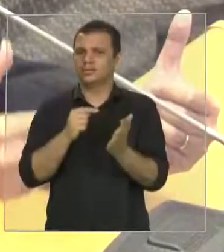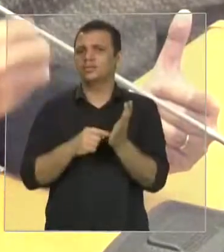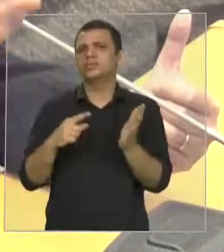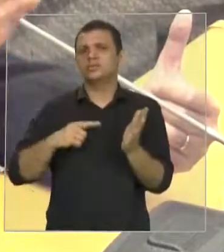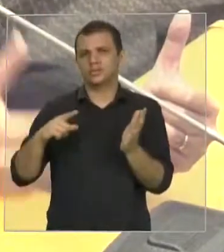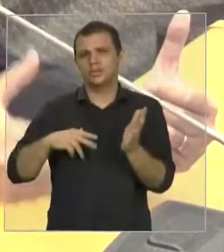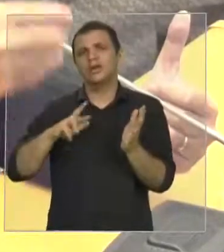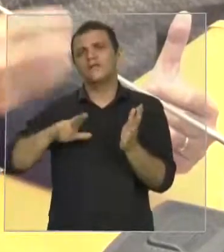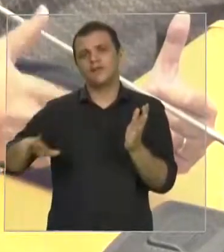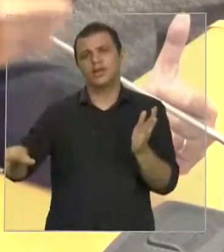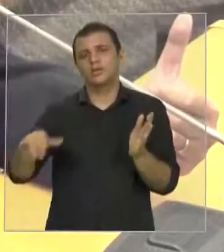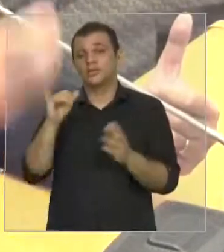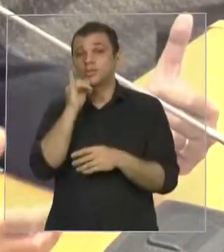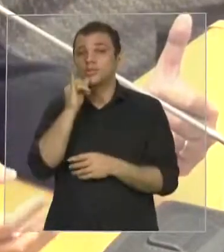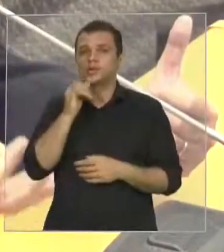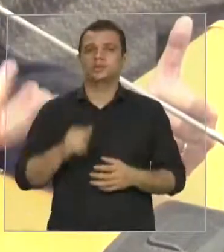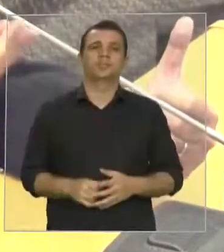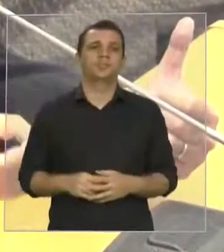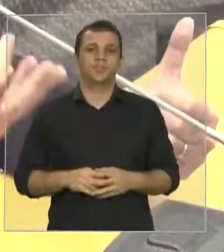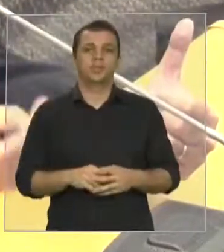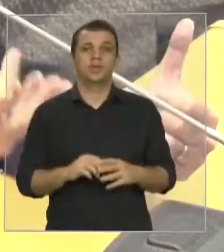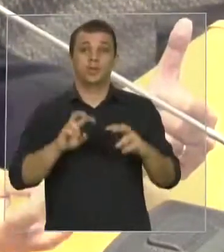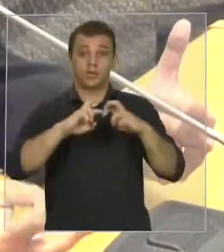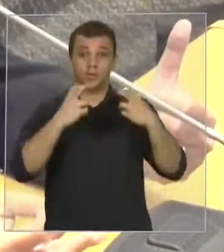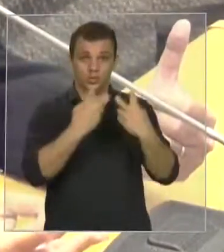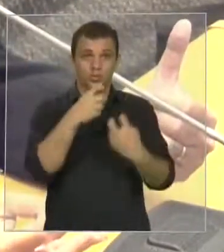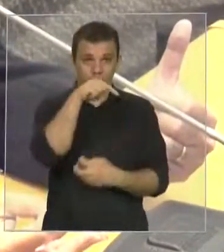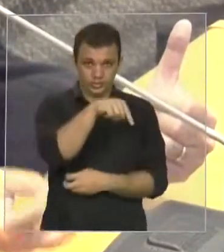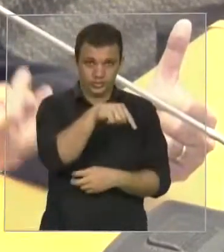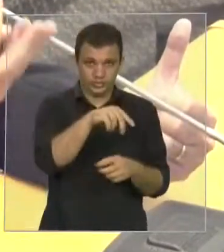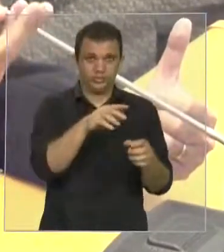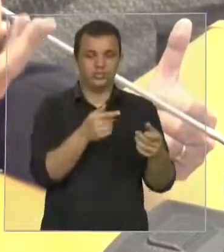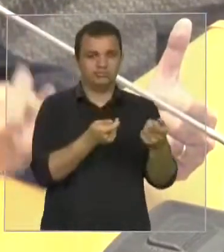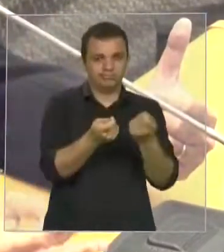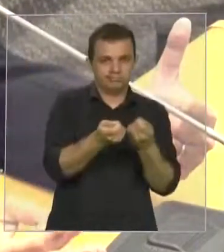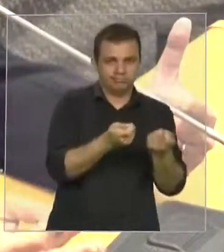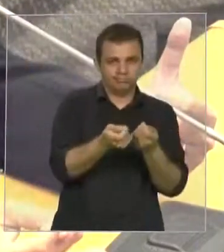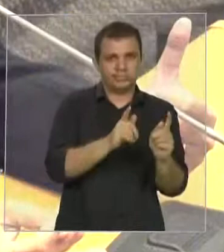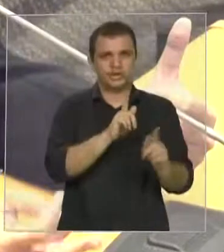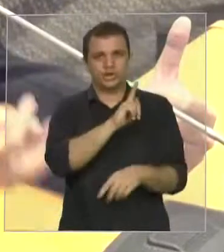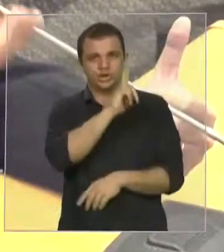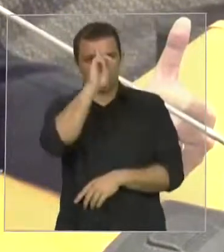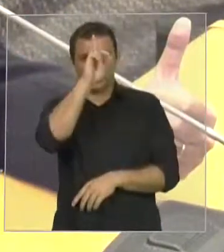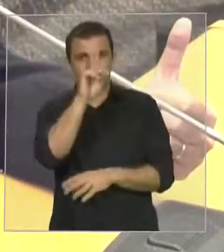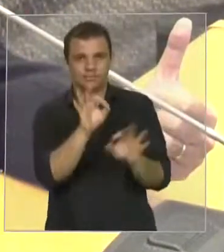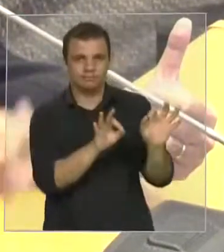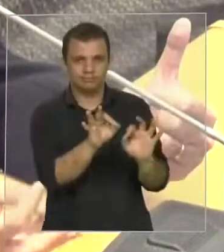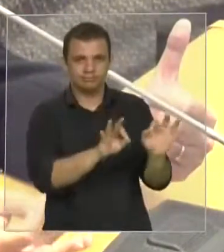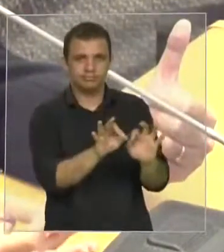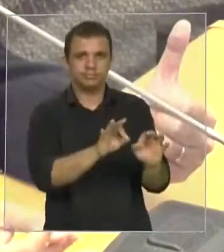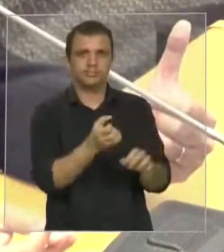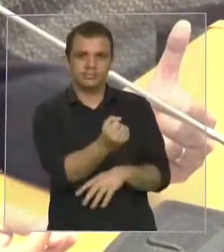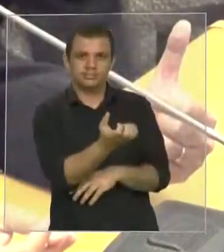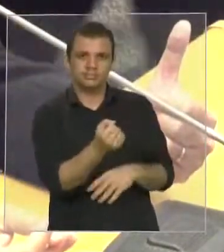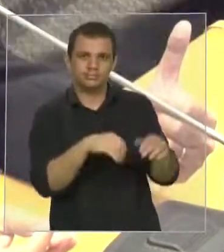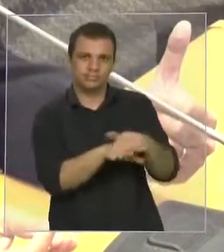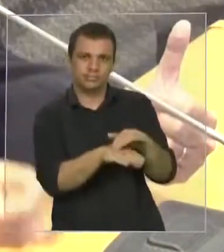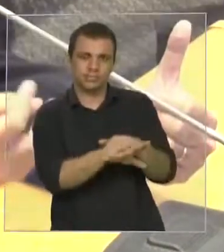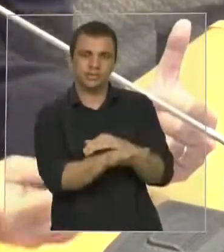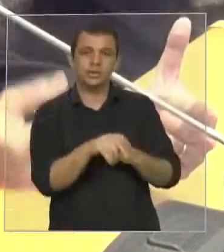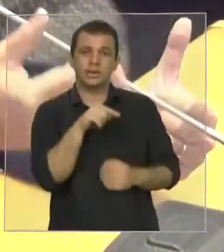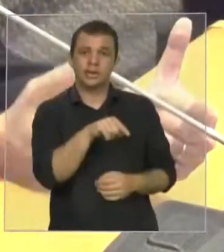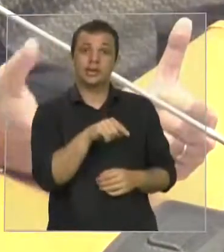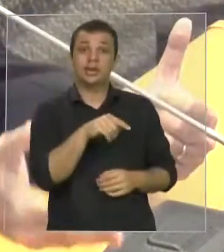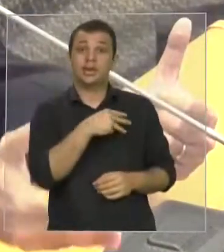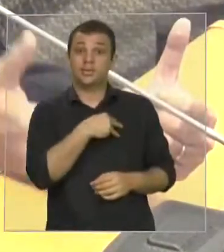fundo, que gere o recurso dos aposentados, tirar o Ministério Público, que é um órgão fiscalizador, que tem um papel importante a cumprir, ainda